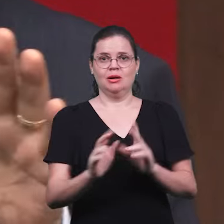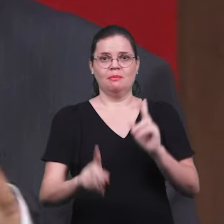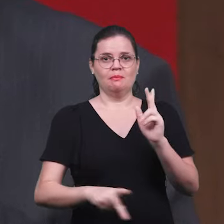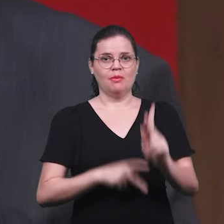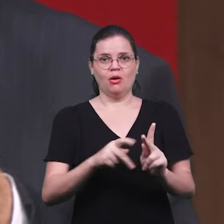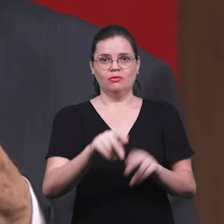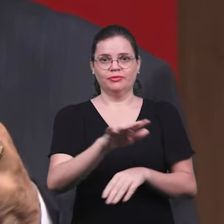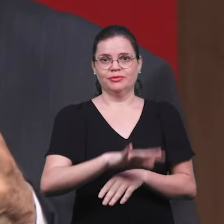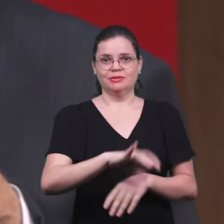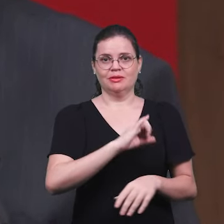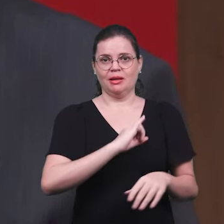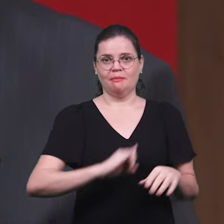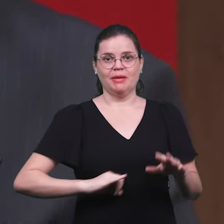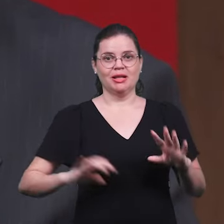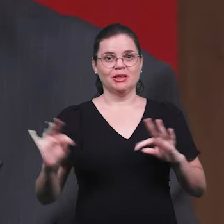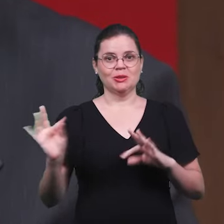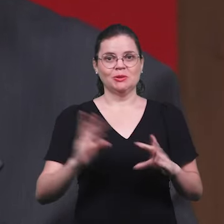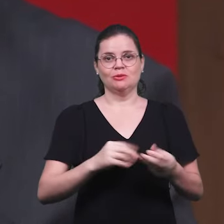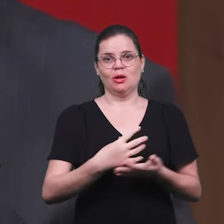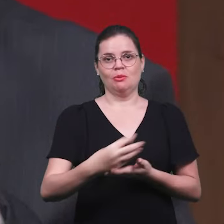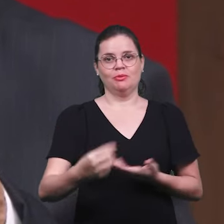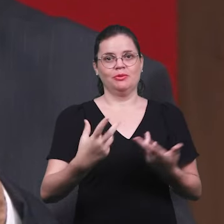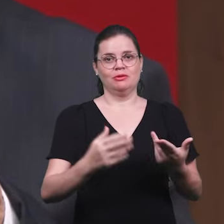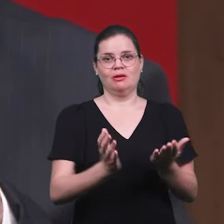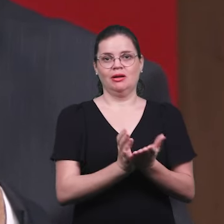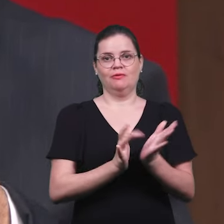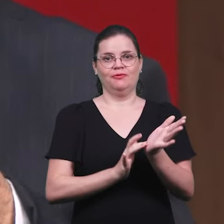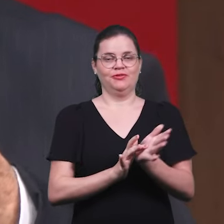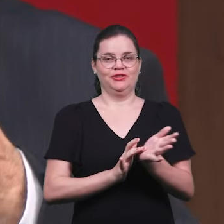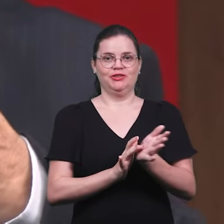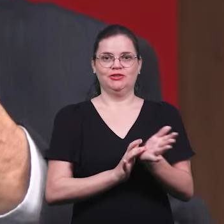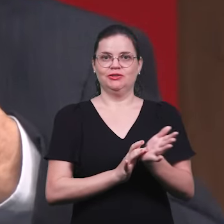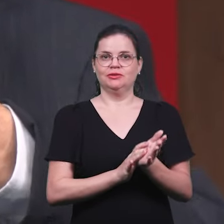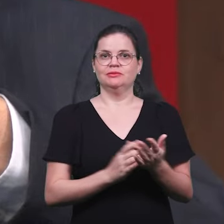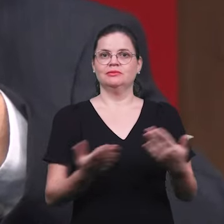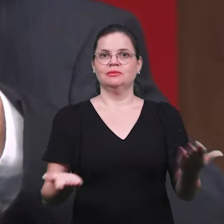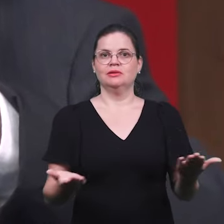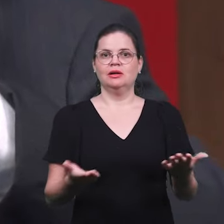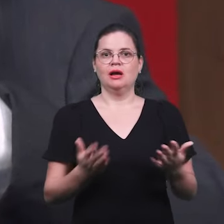o império basicamente se tornou cristão. Então começou a haver um